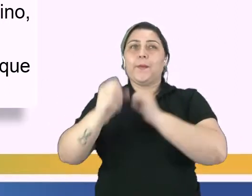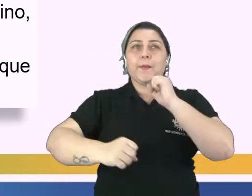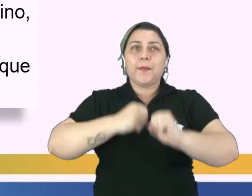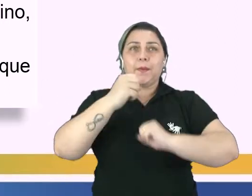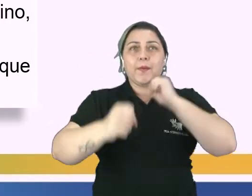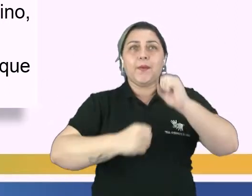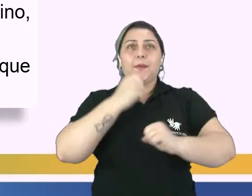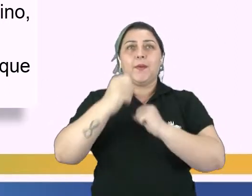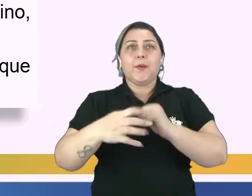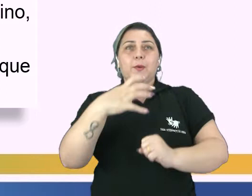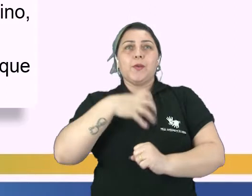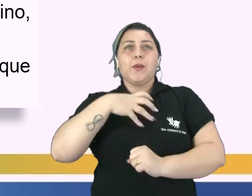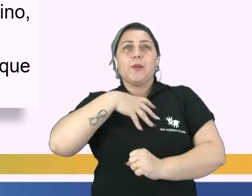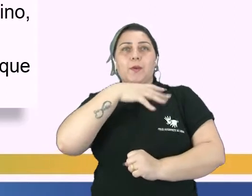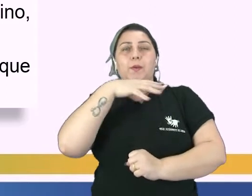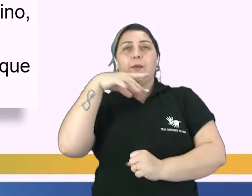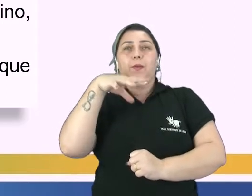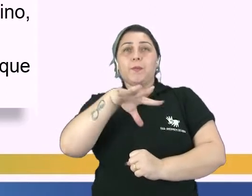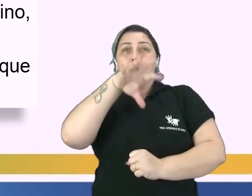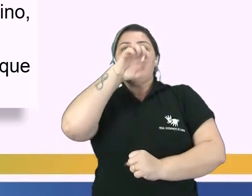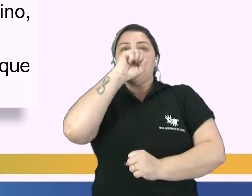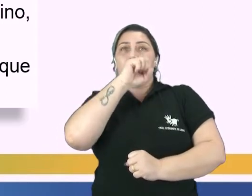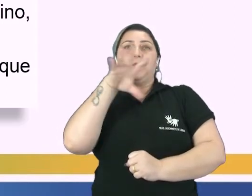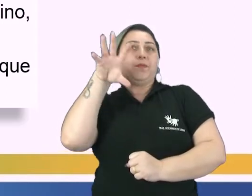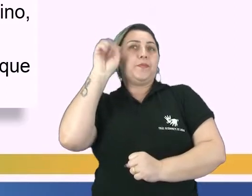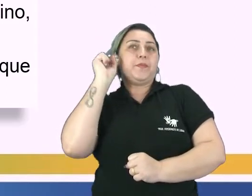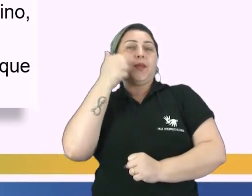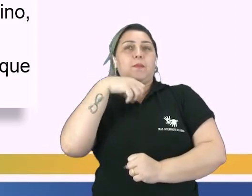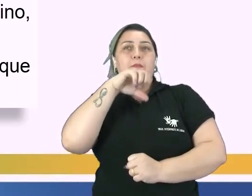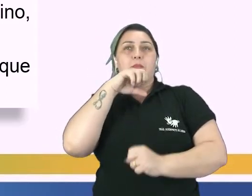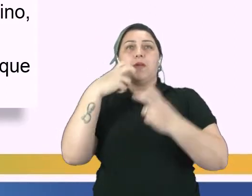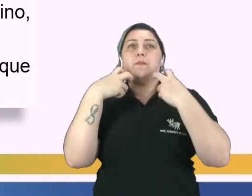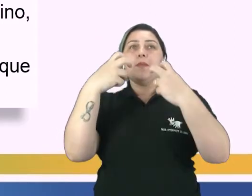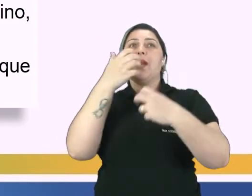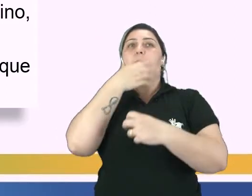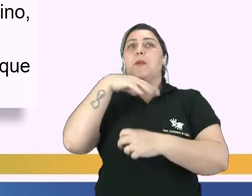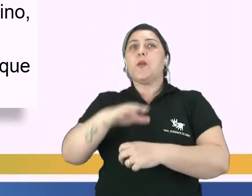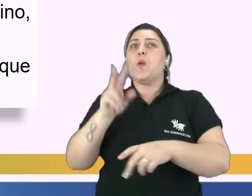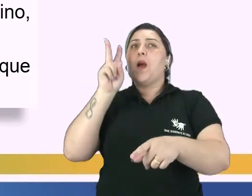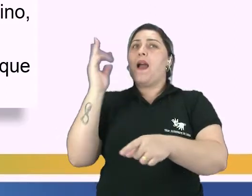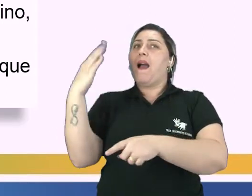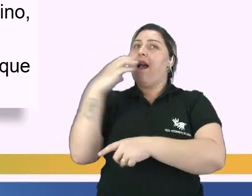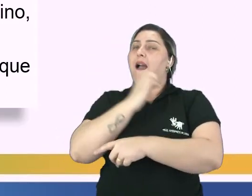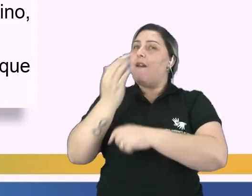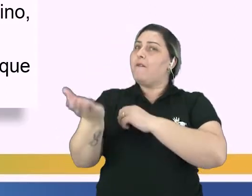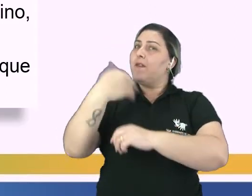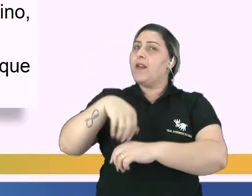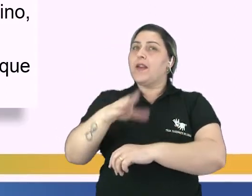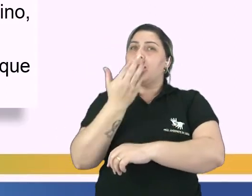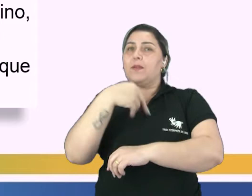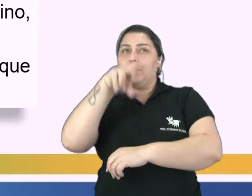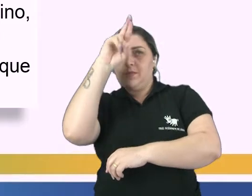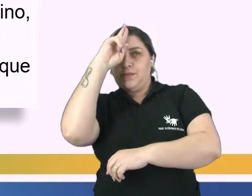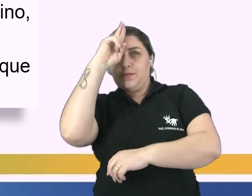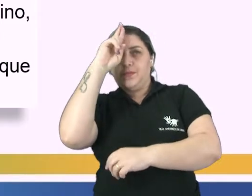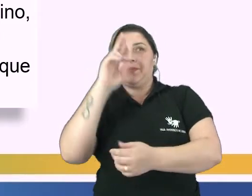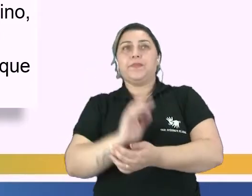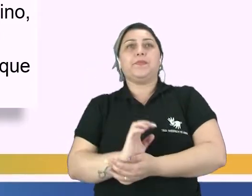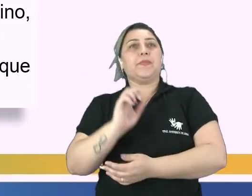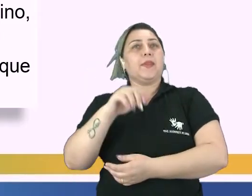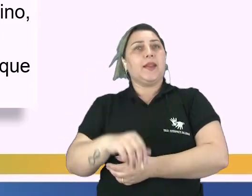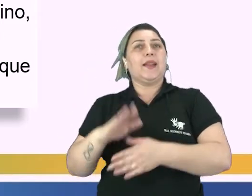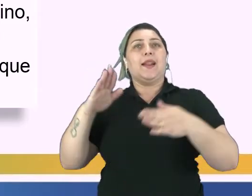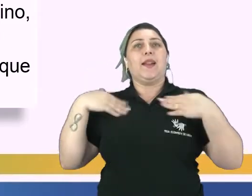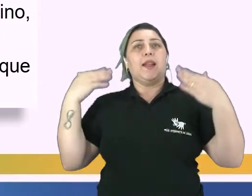correndo, sentindo o cheiro da comida e ouvindo a mãe gritar: "Menino, cuida, vem almoçar!" Aquilo é que